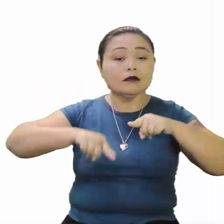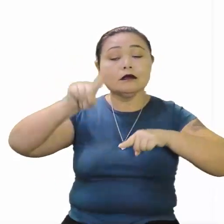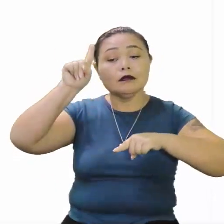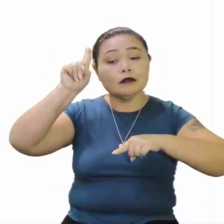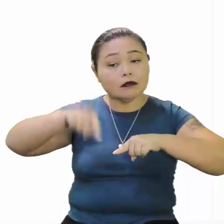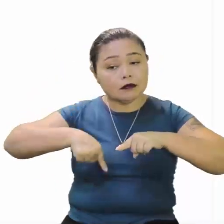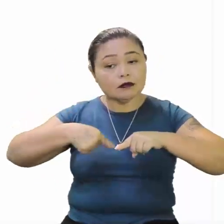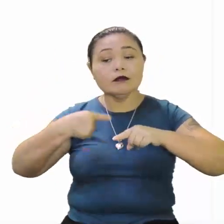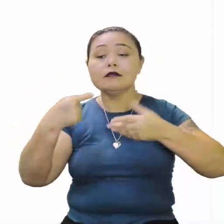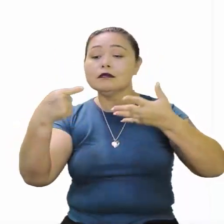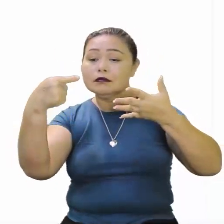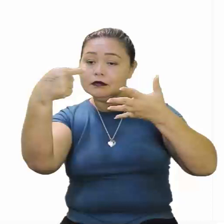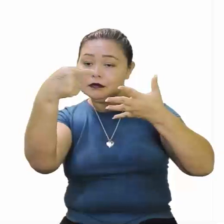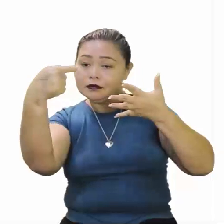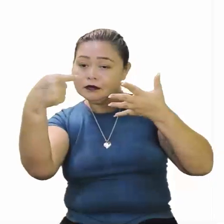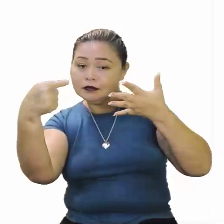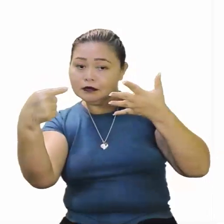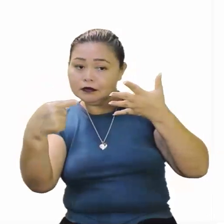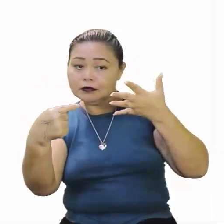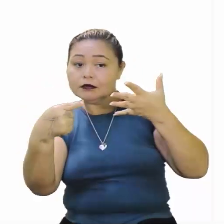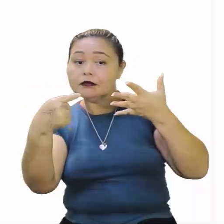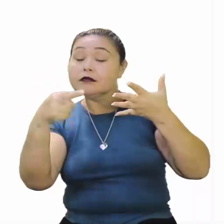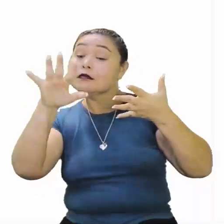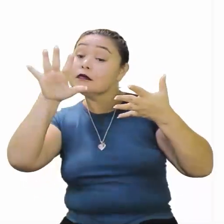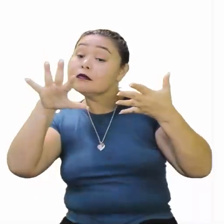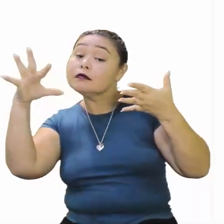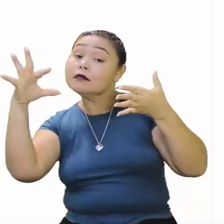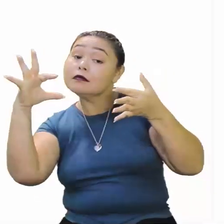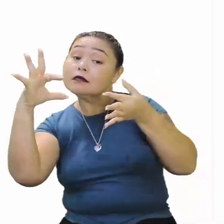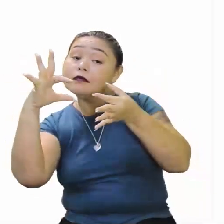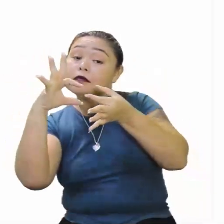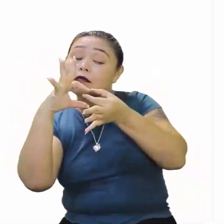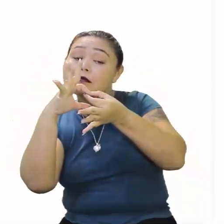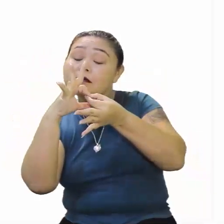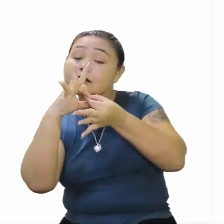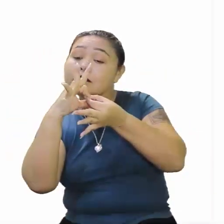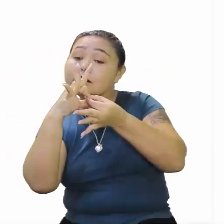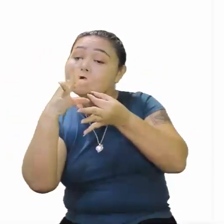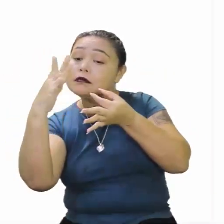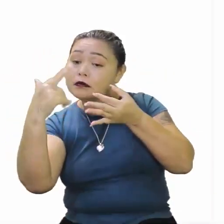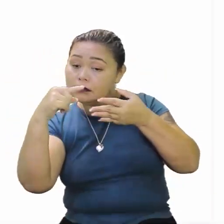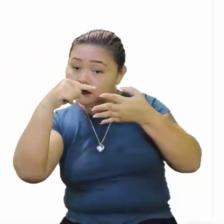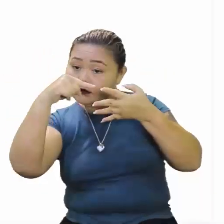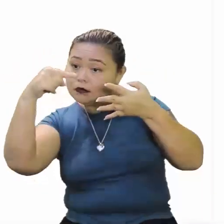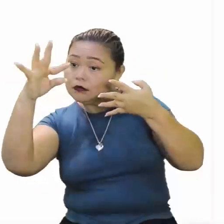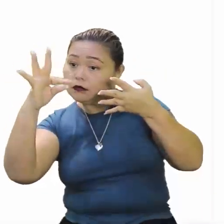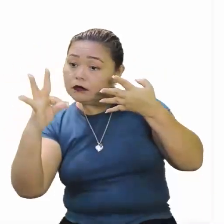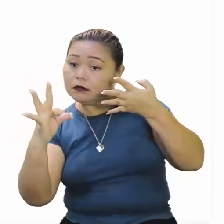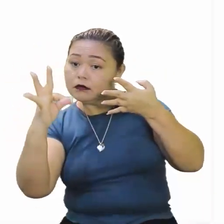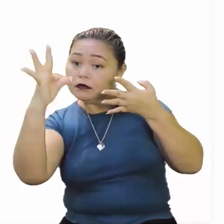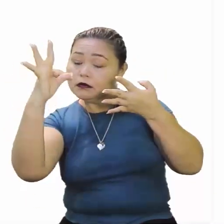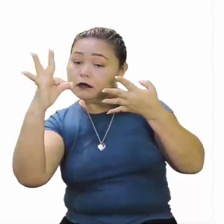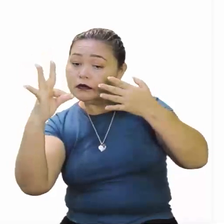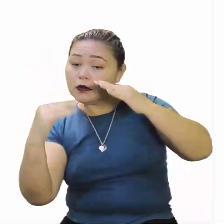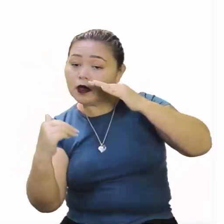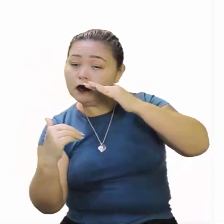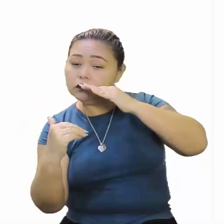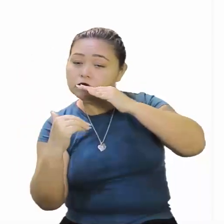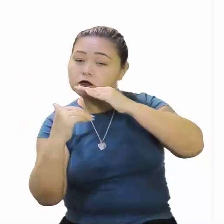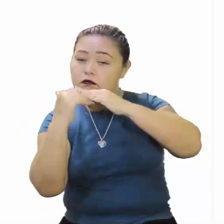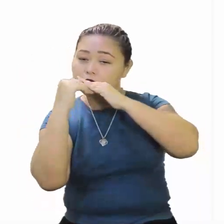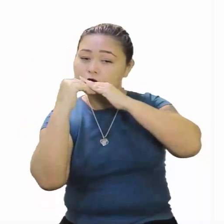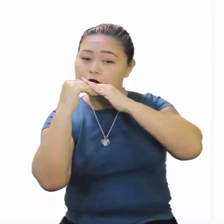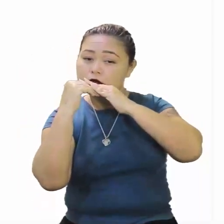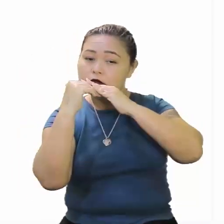depende das condições de temperatura e pressão